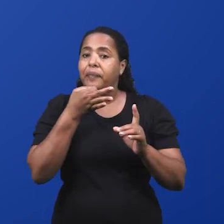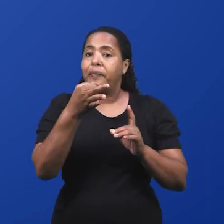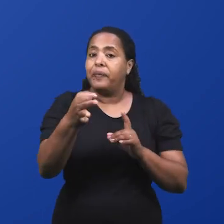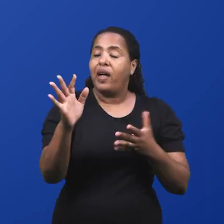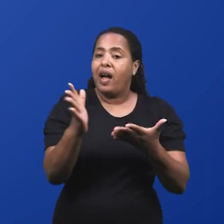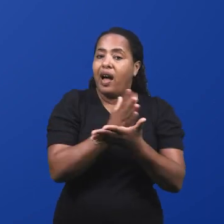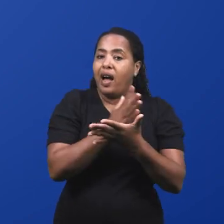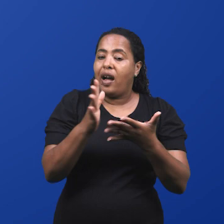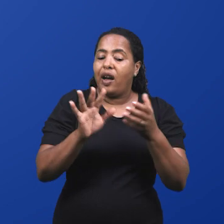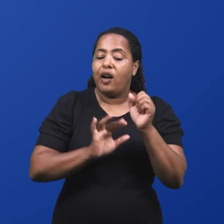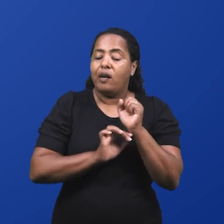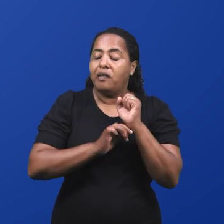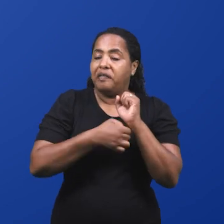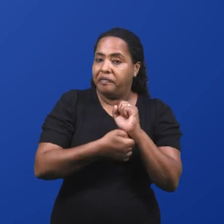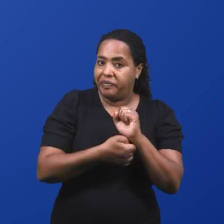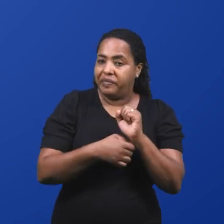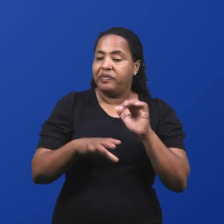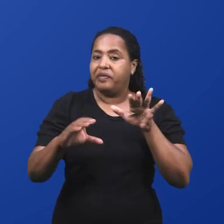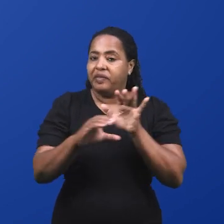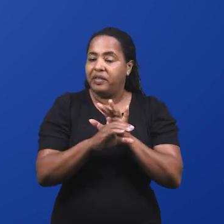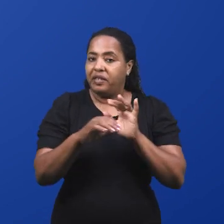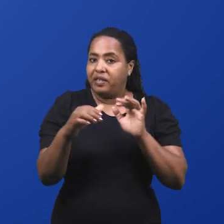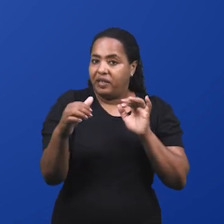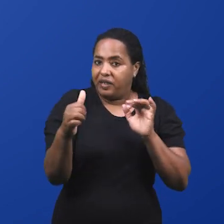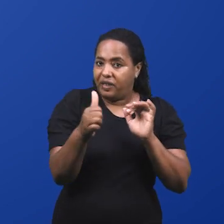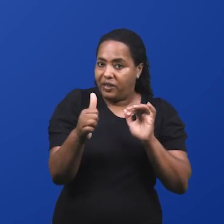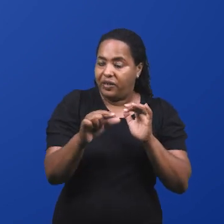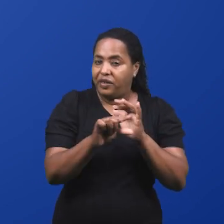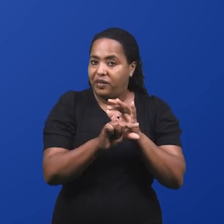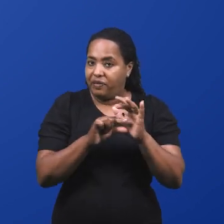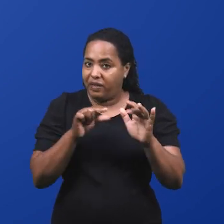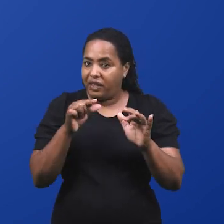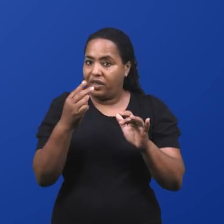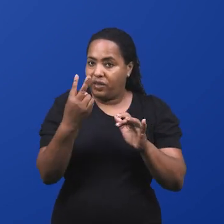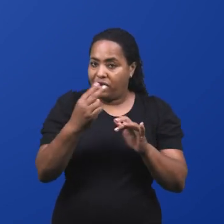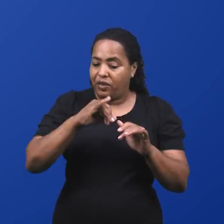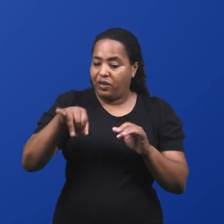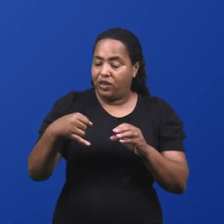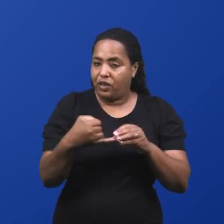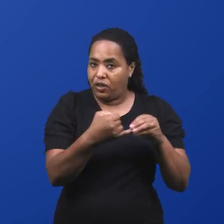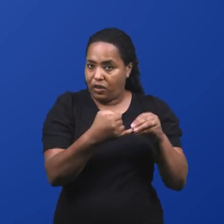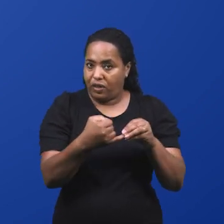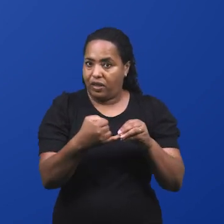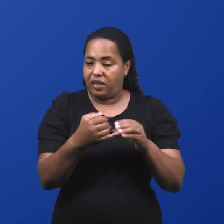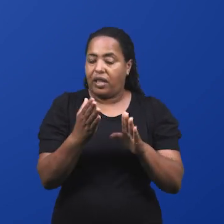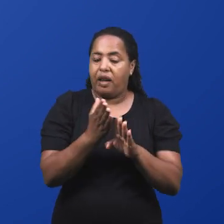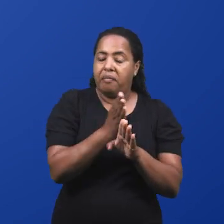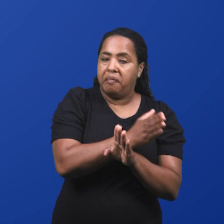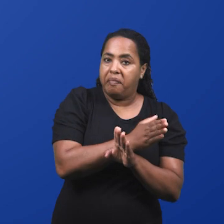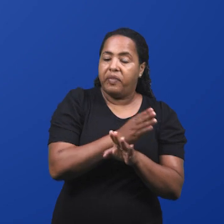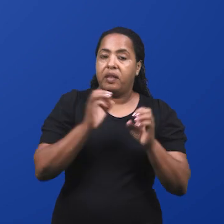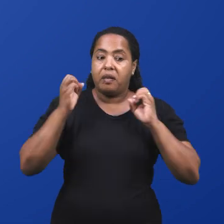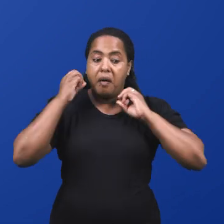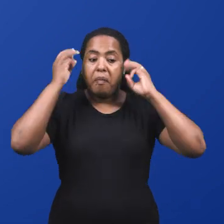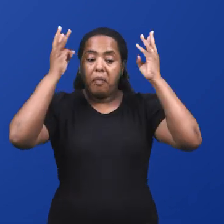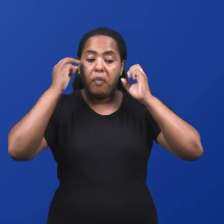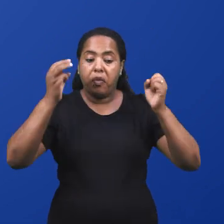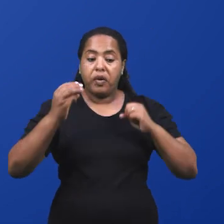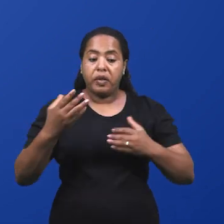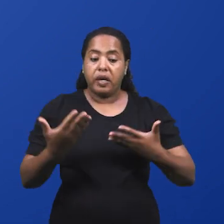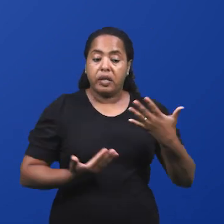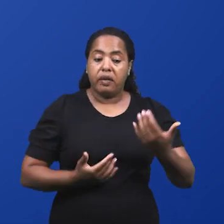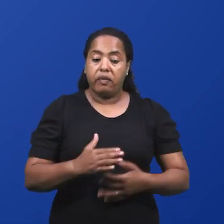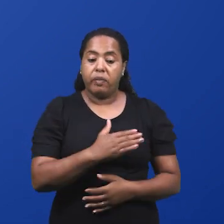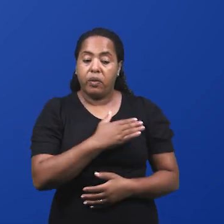Bíblica Dominical, podemos citar alguns mistérios, como capítulo 1 de Josué, no versículo 2,